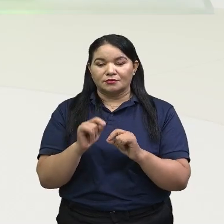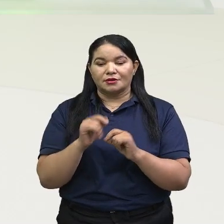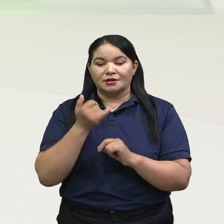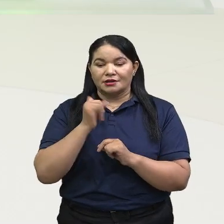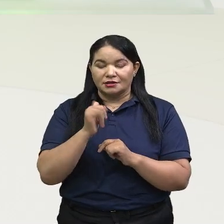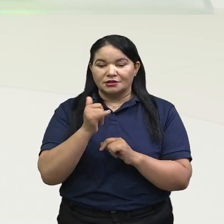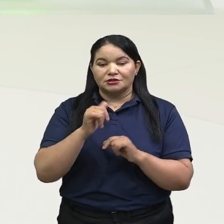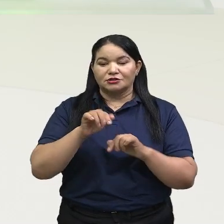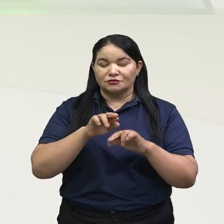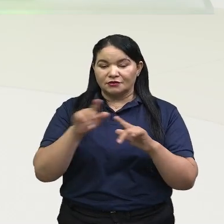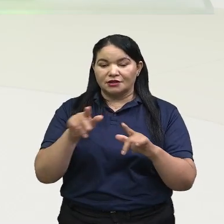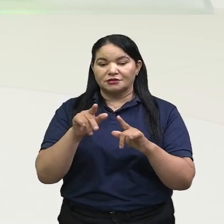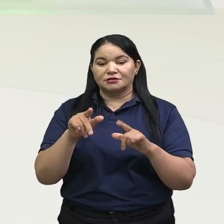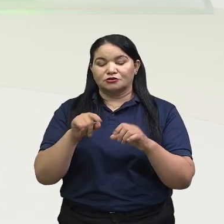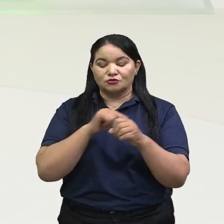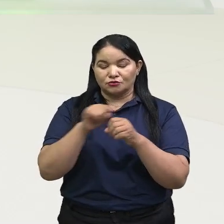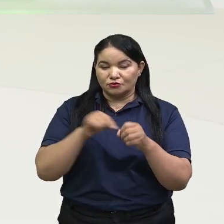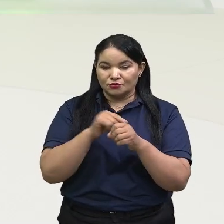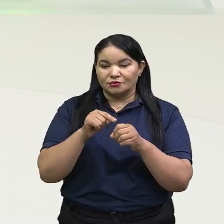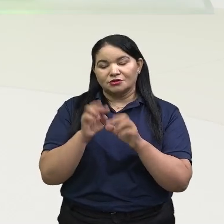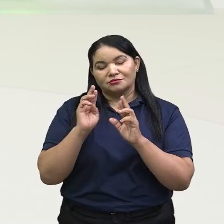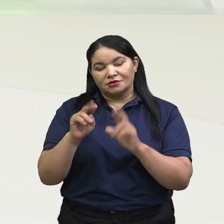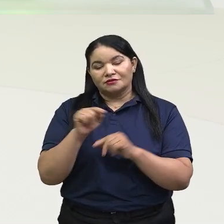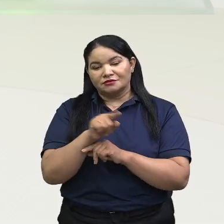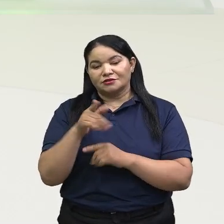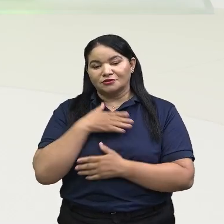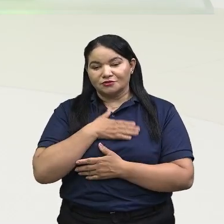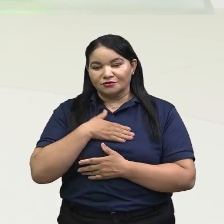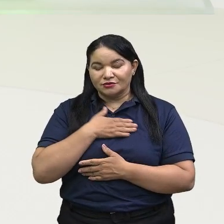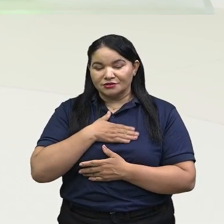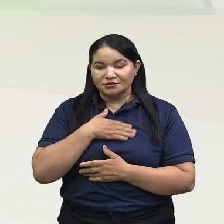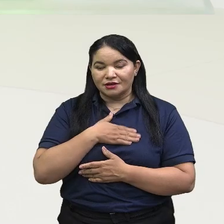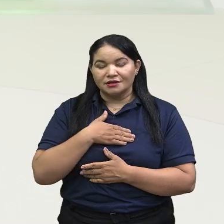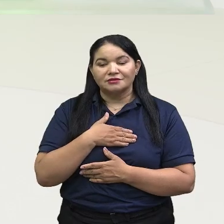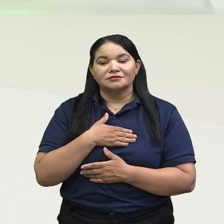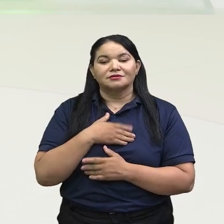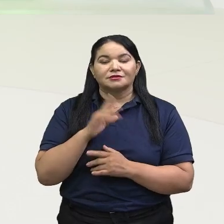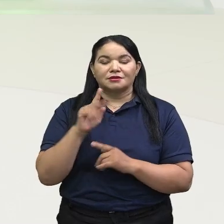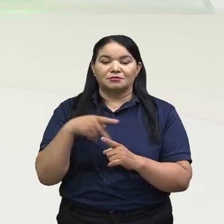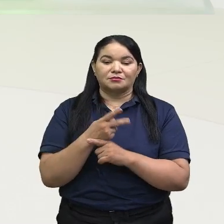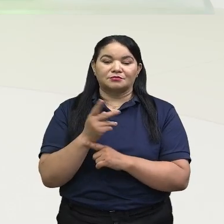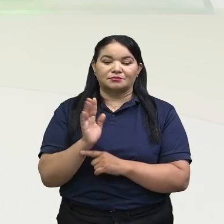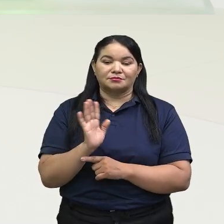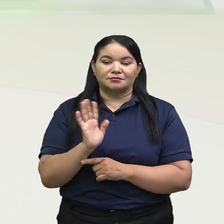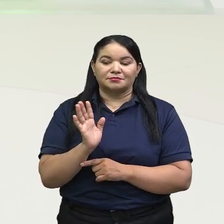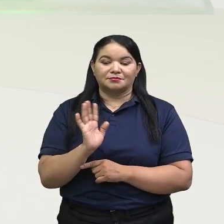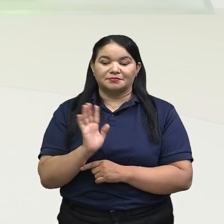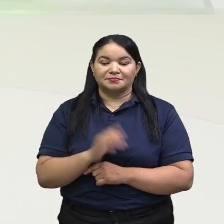energia nuclear. Eu espero que vocês tenham gostado e até mais.